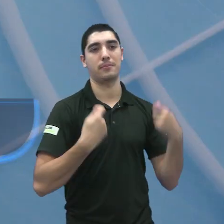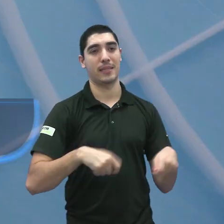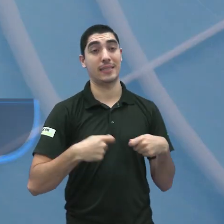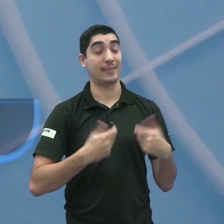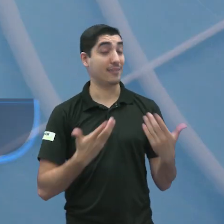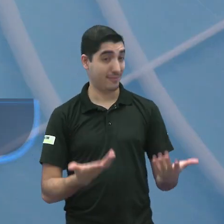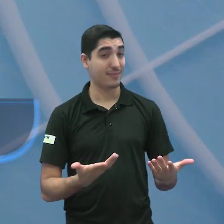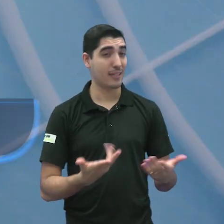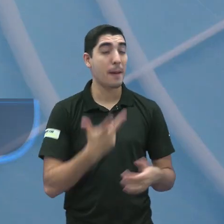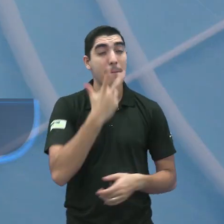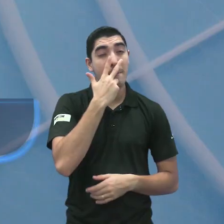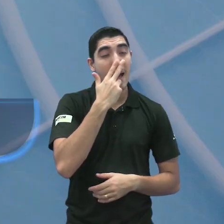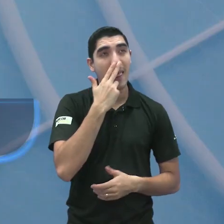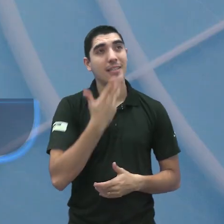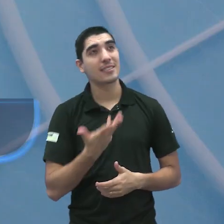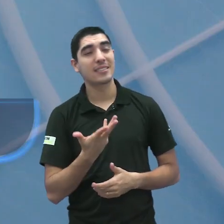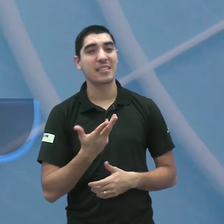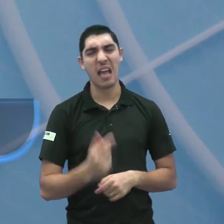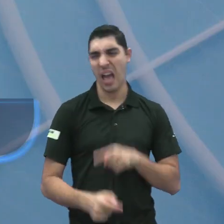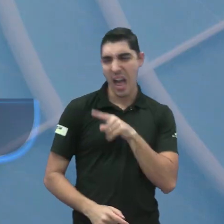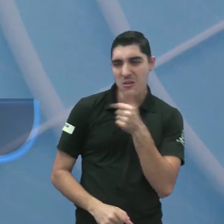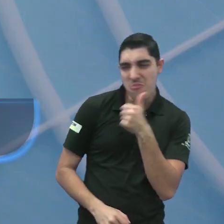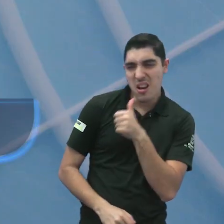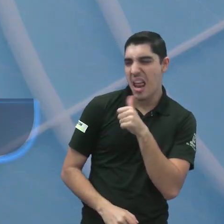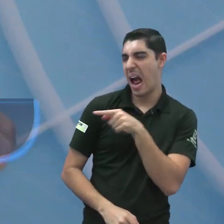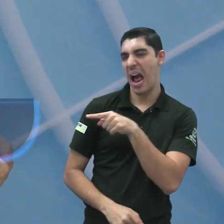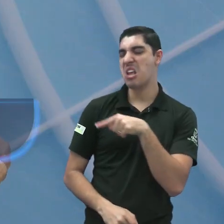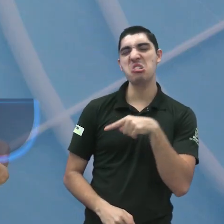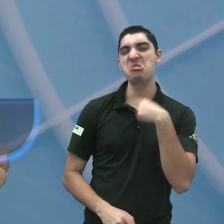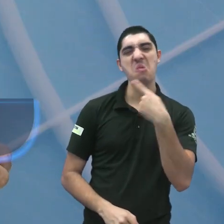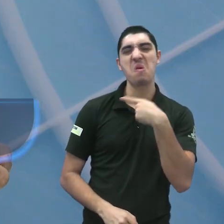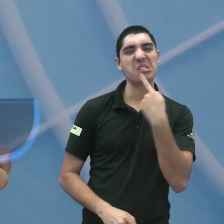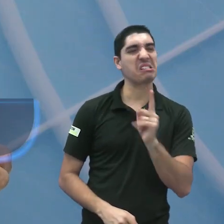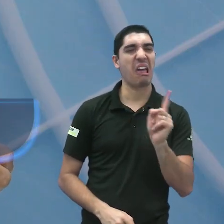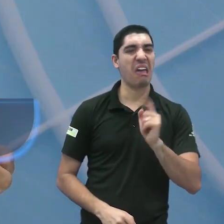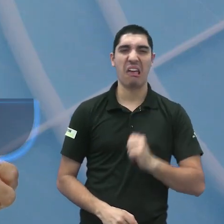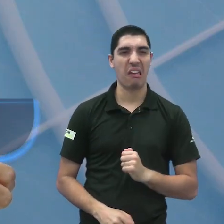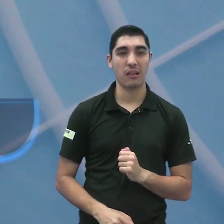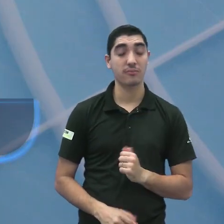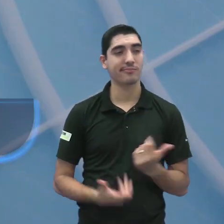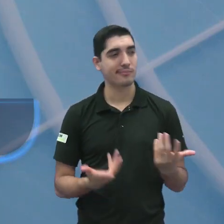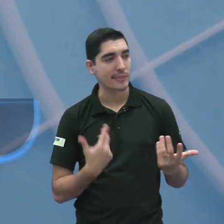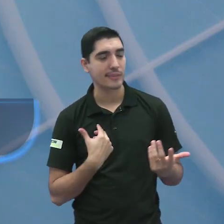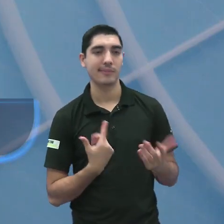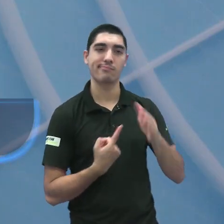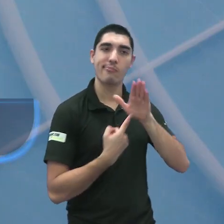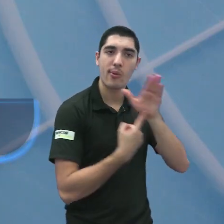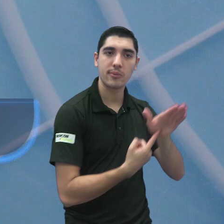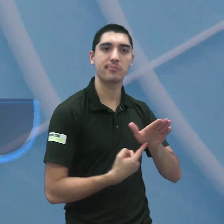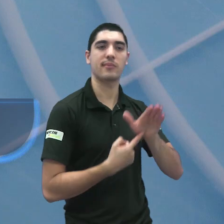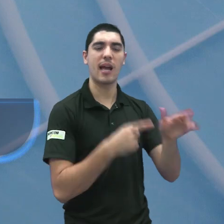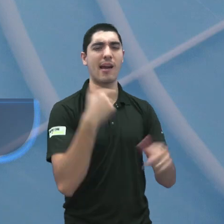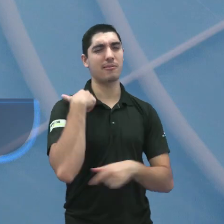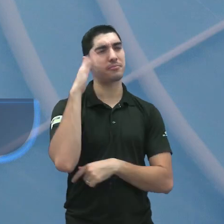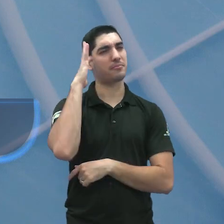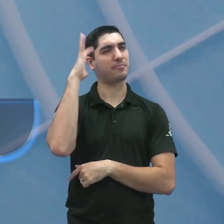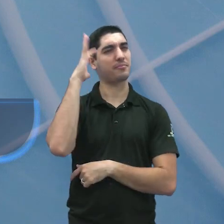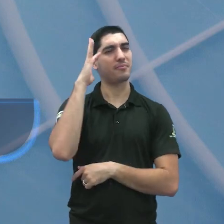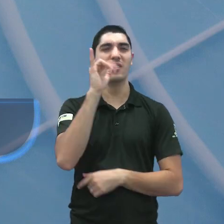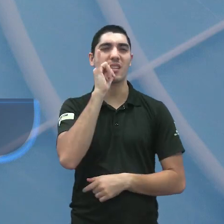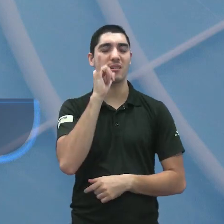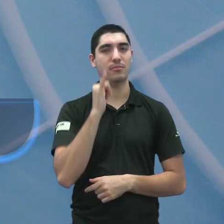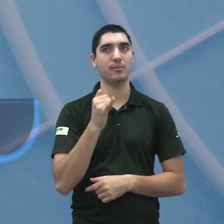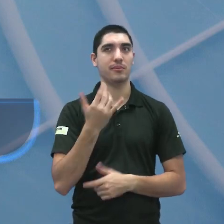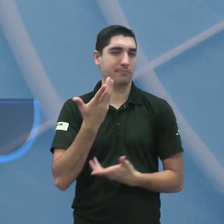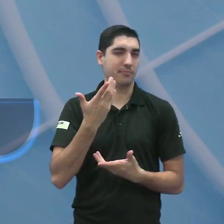deixar o trabalho. Parece que tem uma visão de que nós não conseguimos manter, né? E assim, eu fico pensando, a questão